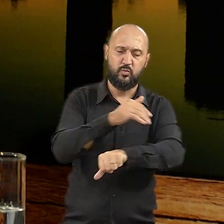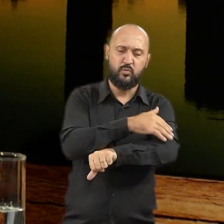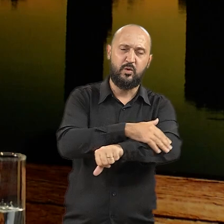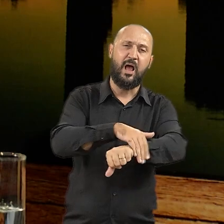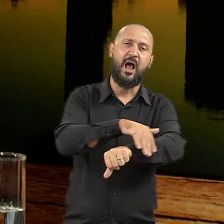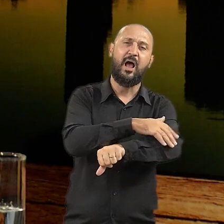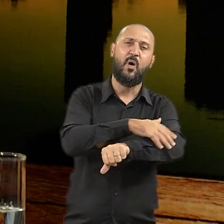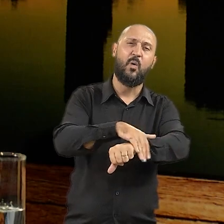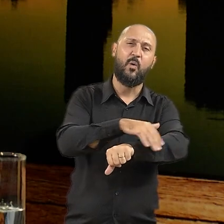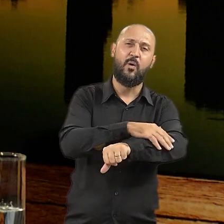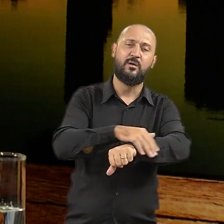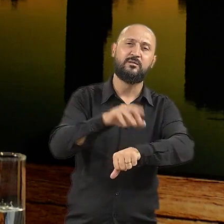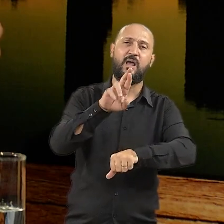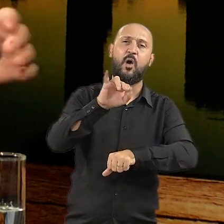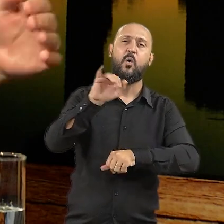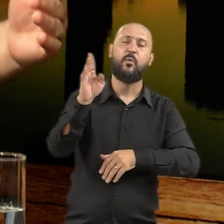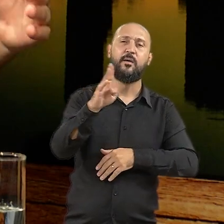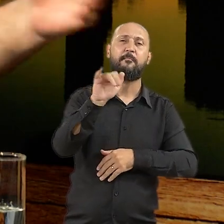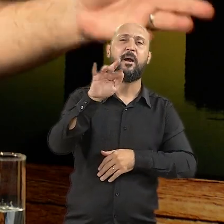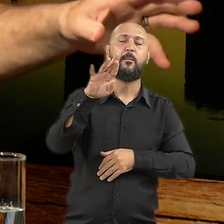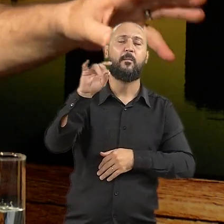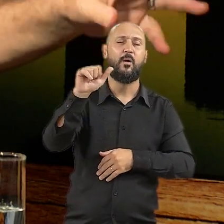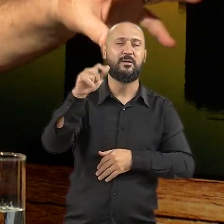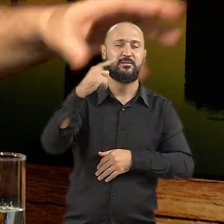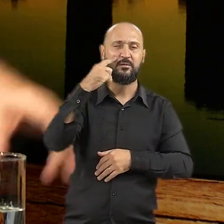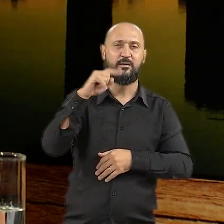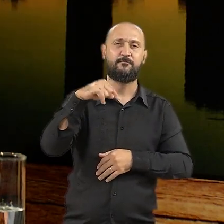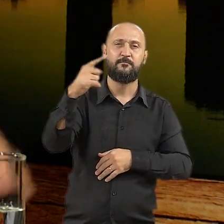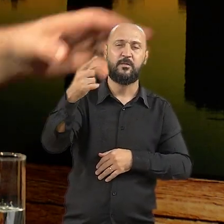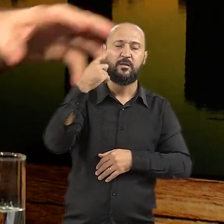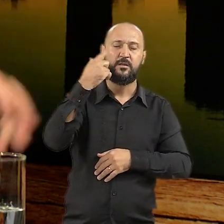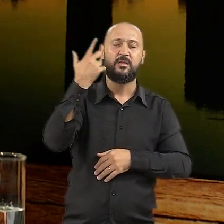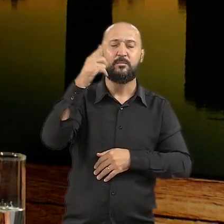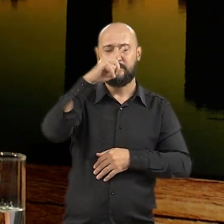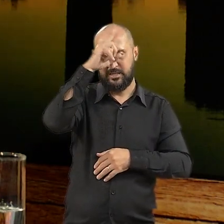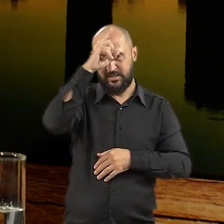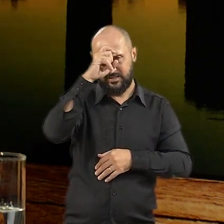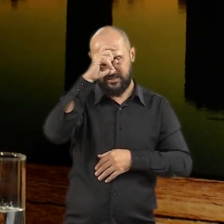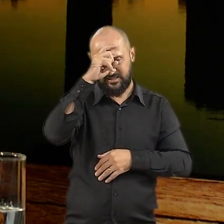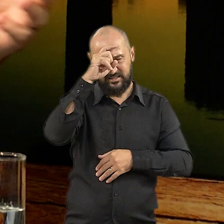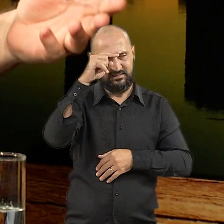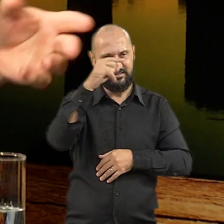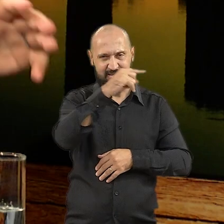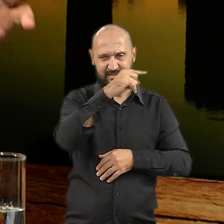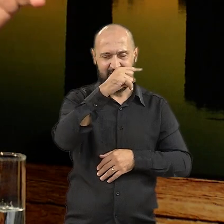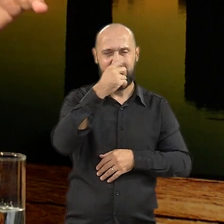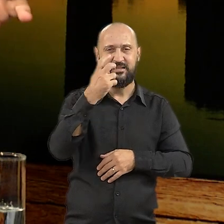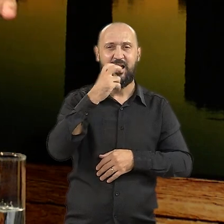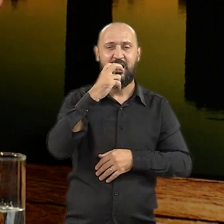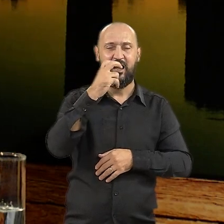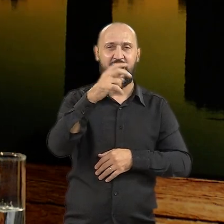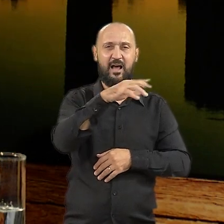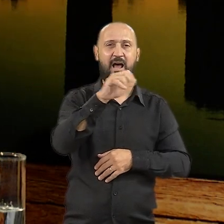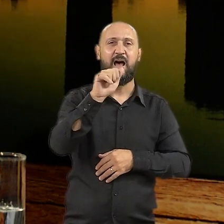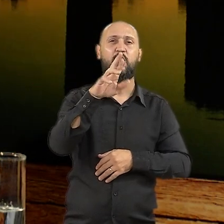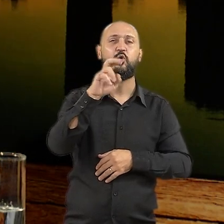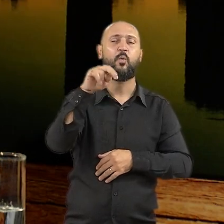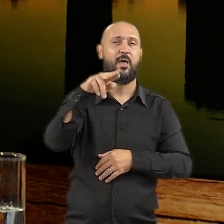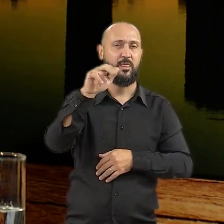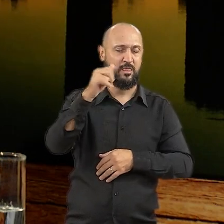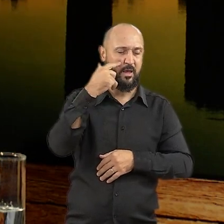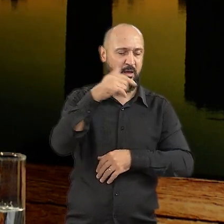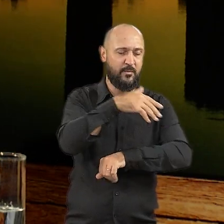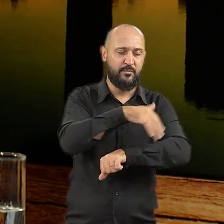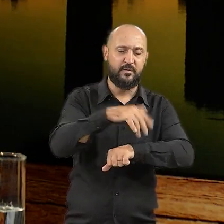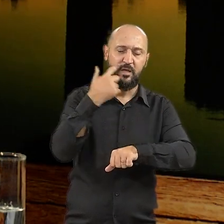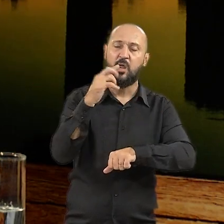continuação da Rui Barbosa, depois que passa ali a Santa Casa, segue mais um pouco, onde tem o Aruanã agora,